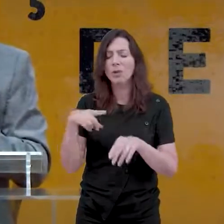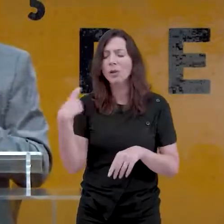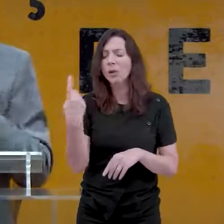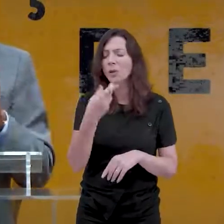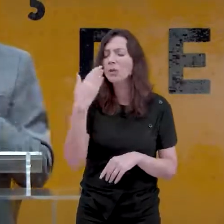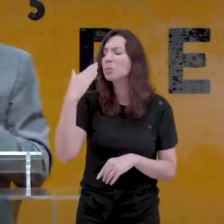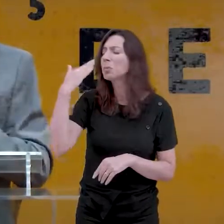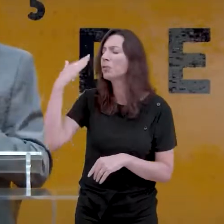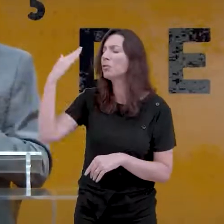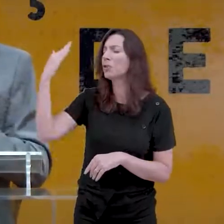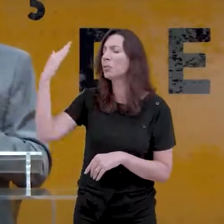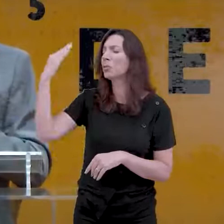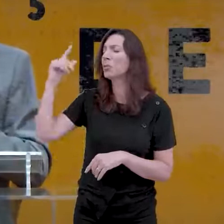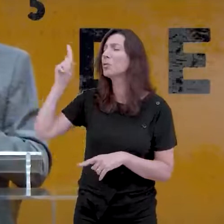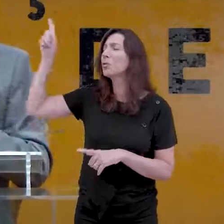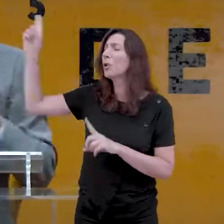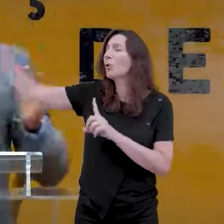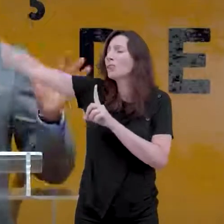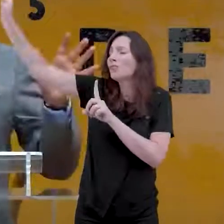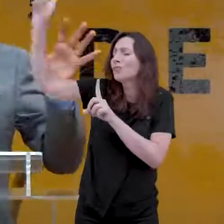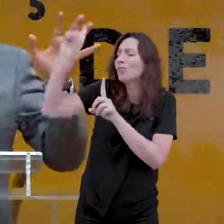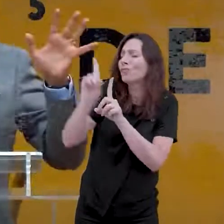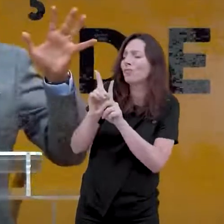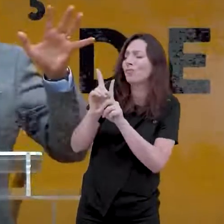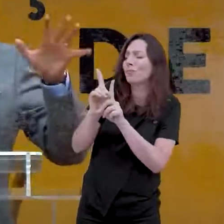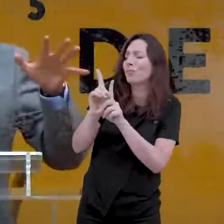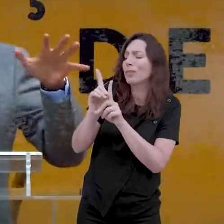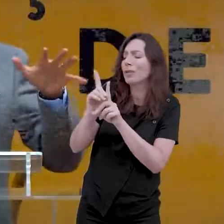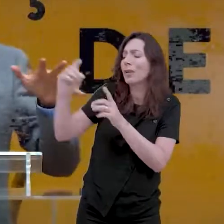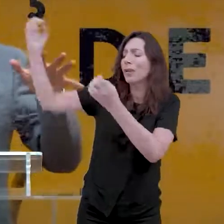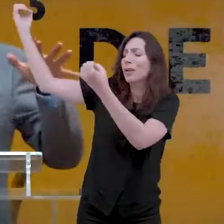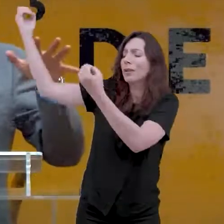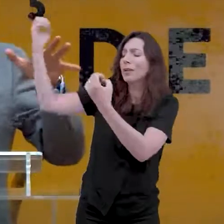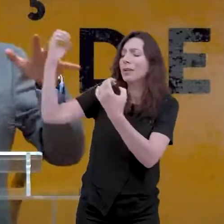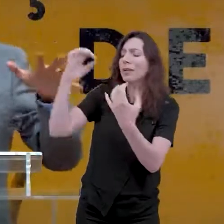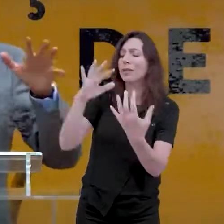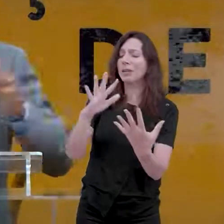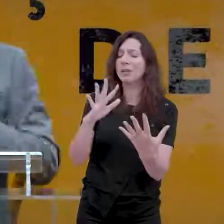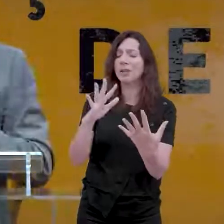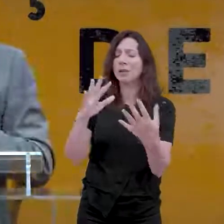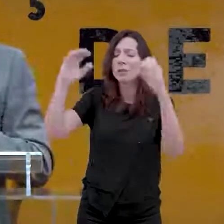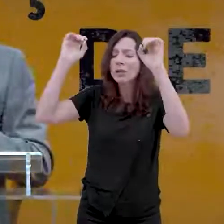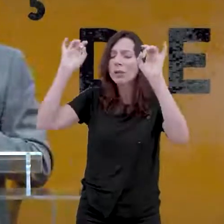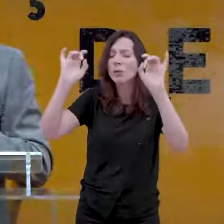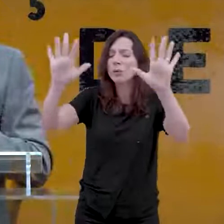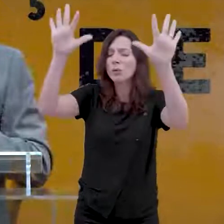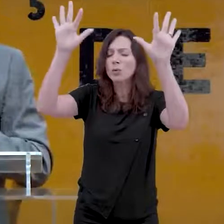tu venhas ao nosso encontro. Que tu derrames aqui nesta casa a luz do teu